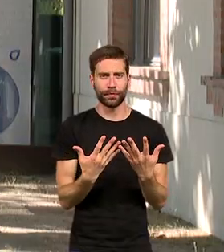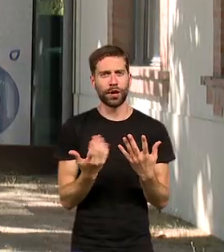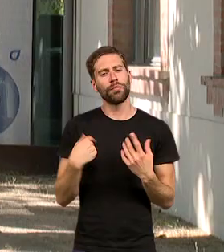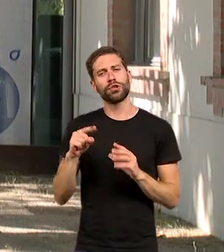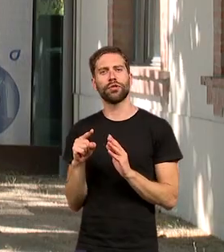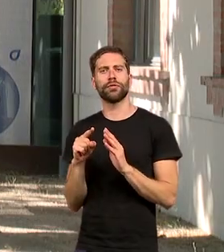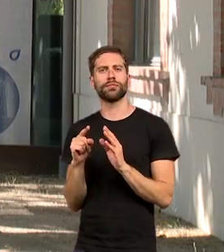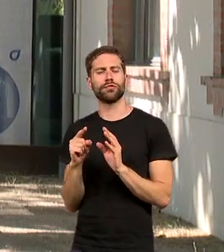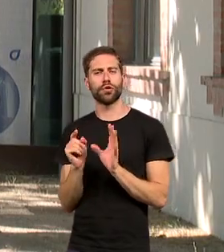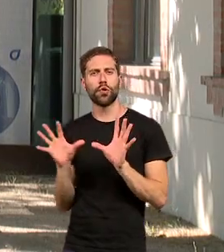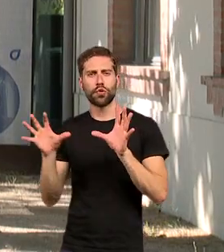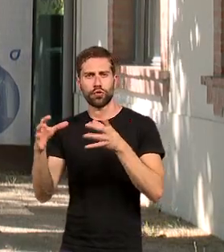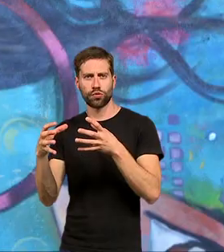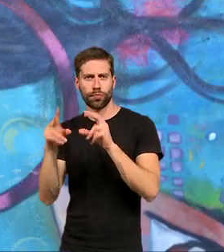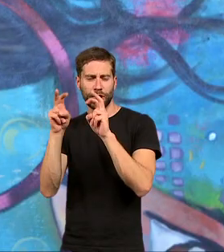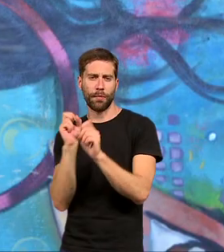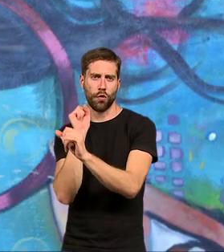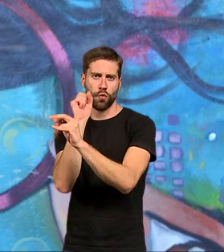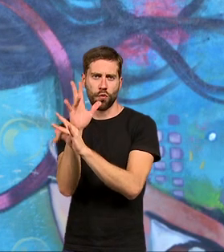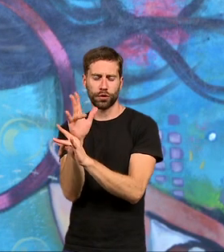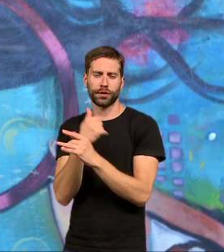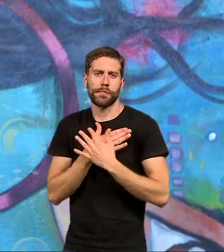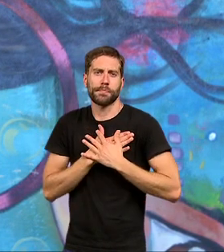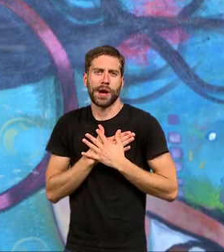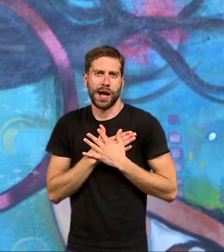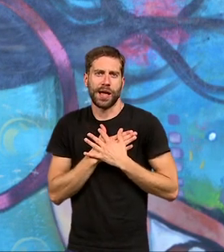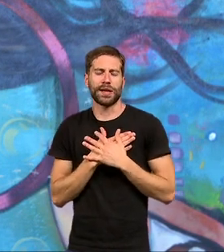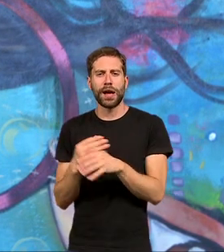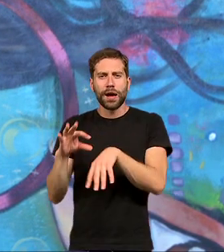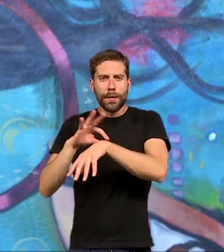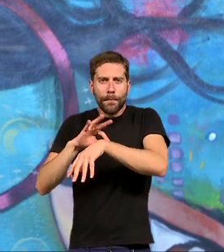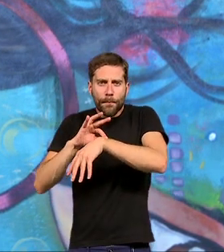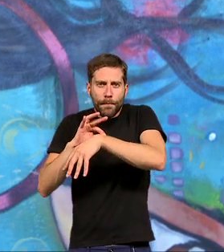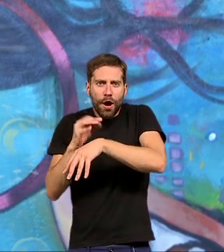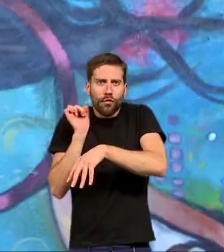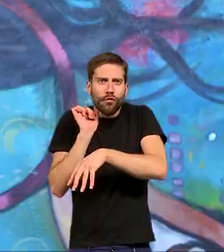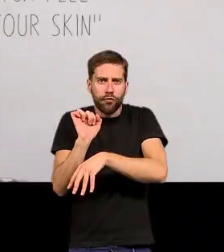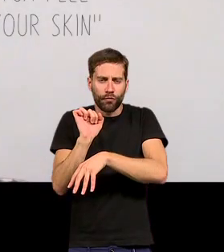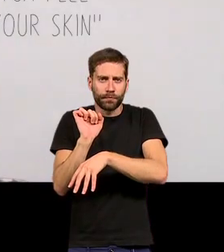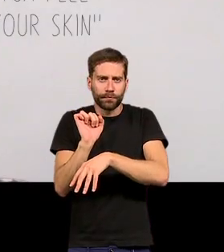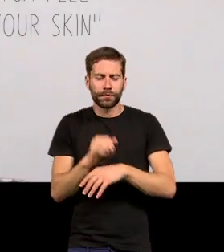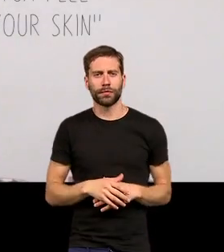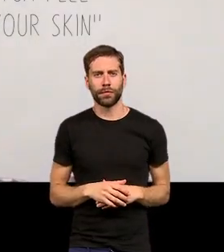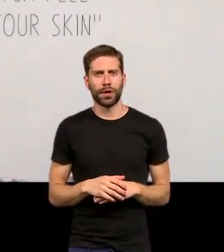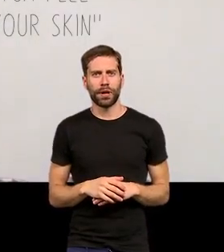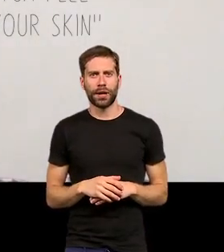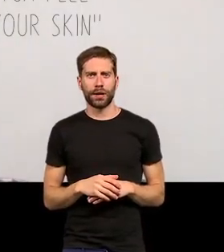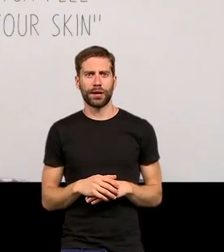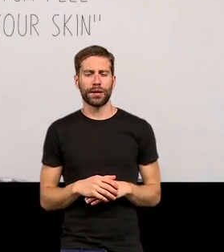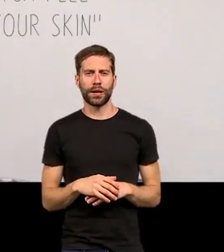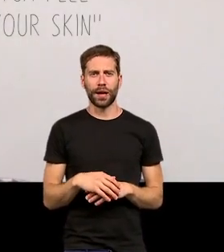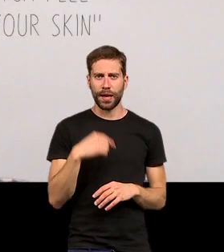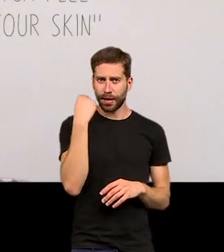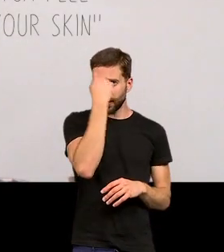a uma série que me é muito querida, chamada Na Tua Pele, que é uma série onde eu